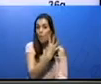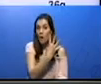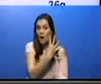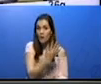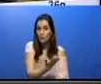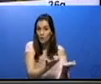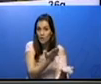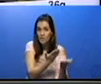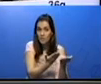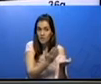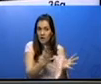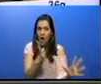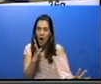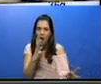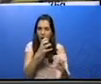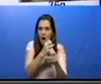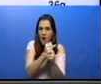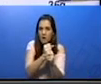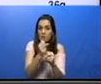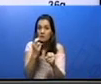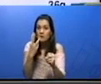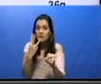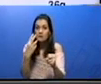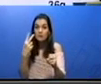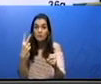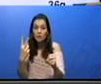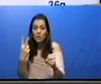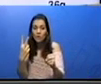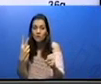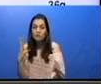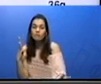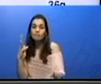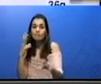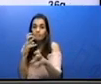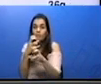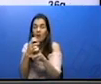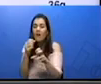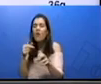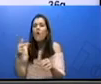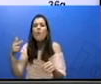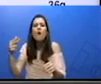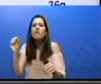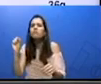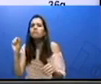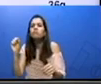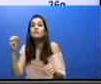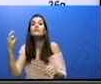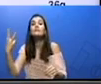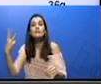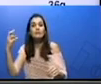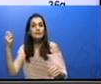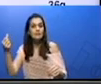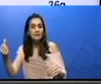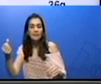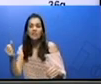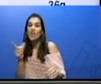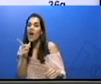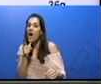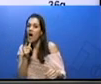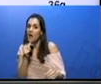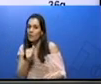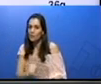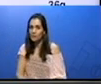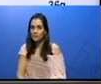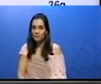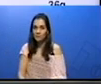hidrogênio mais 32 gramas de oxigênio, que resulta em 36 gramas da molécula de água, provando